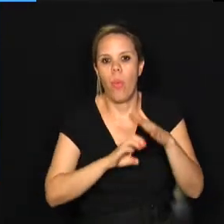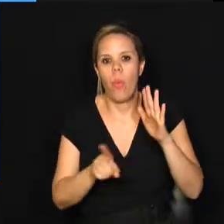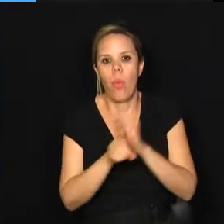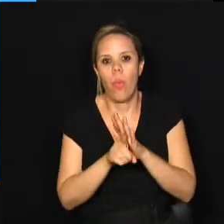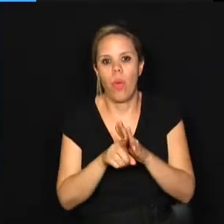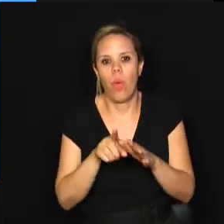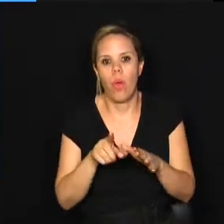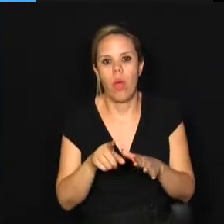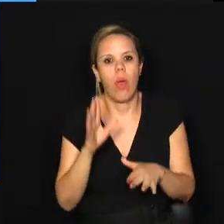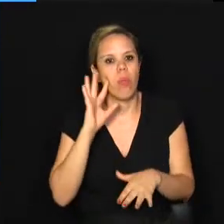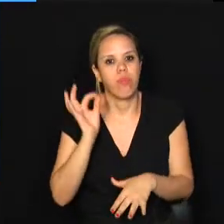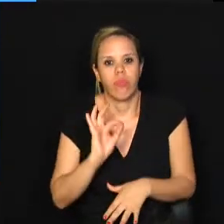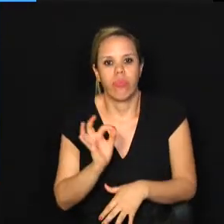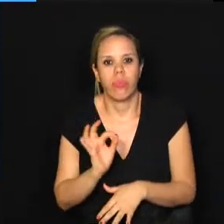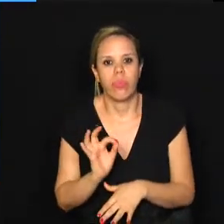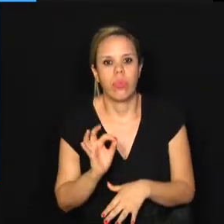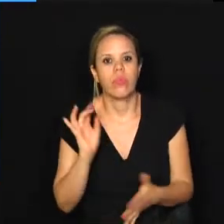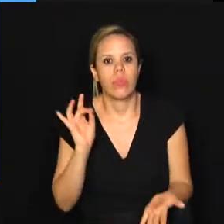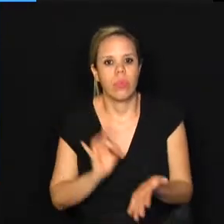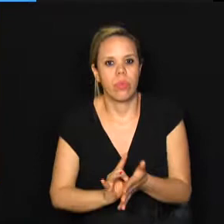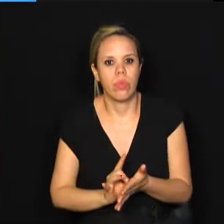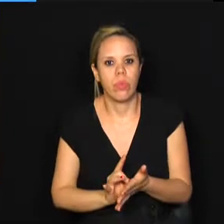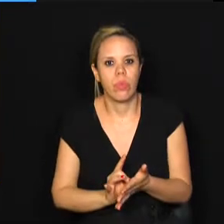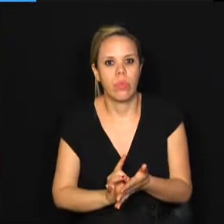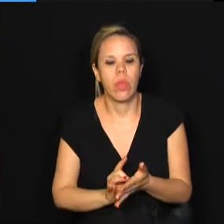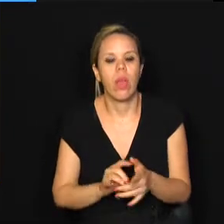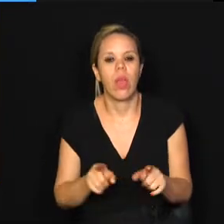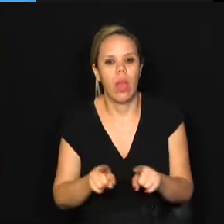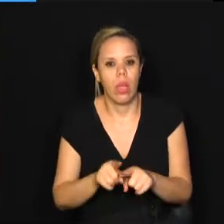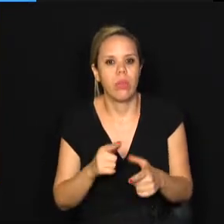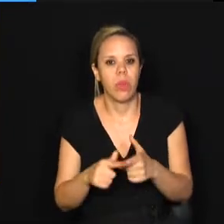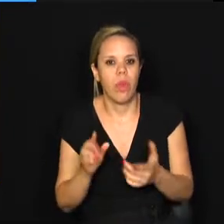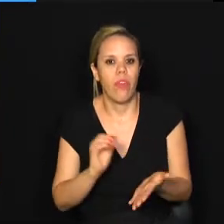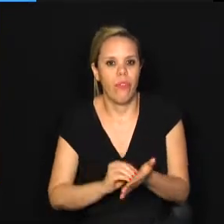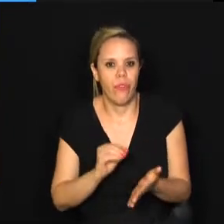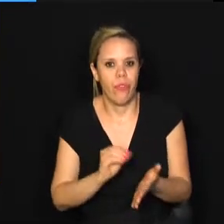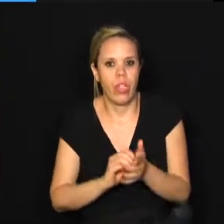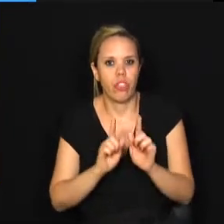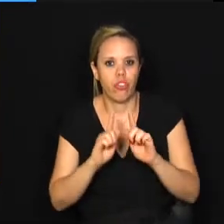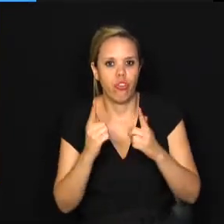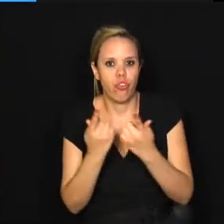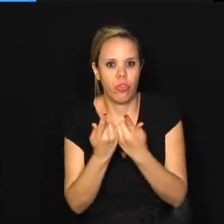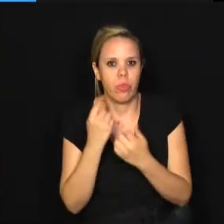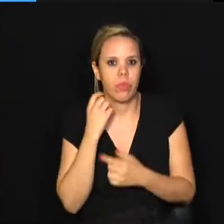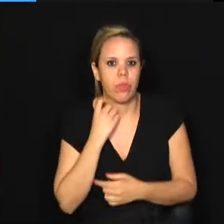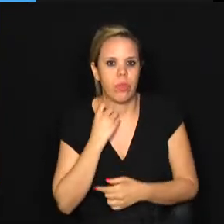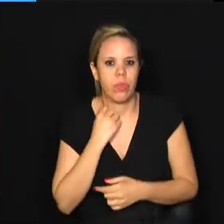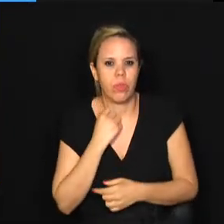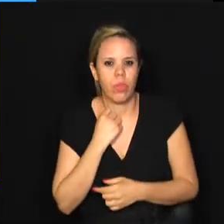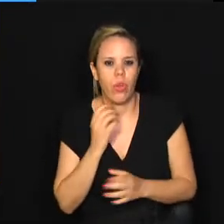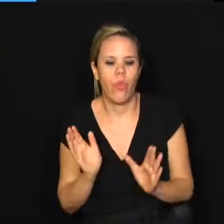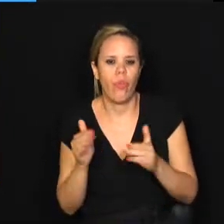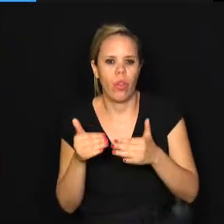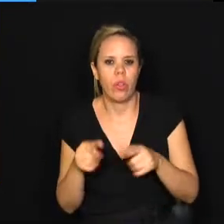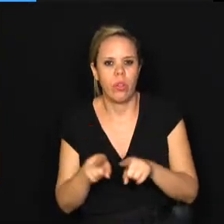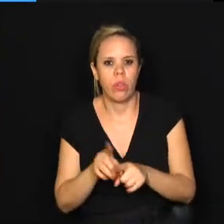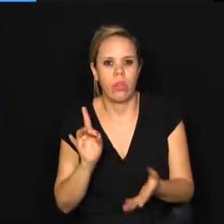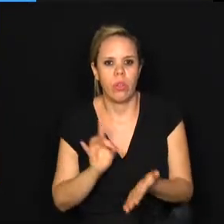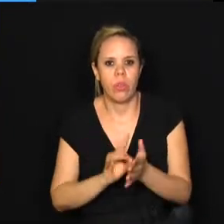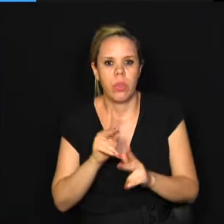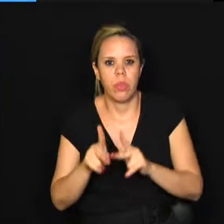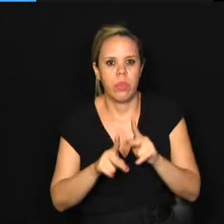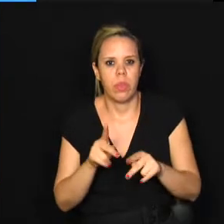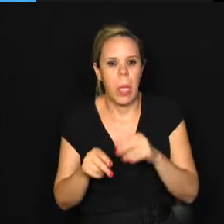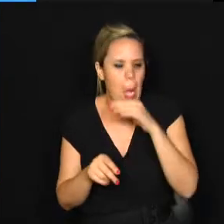E eles não entendem que realmente a precarização é falta de gestão, voltada realmente para a